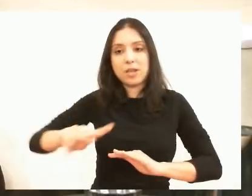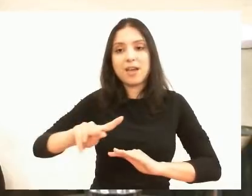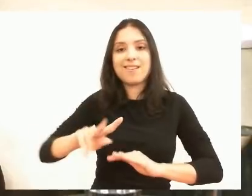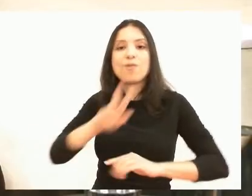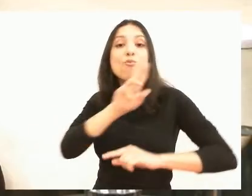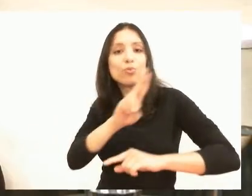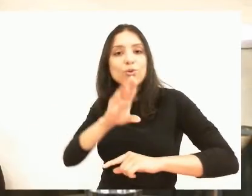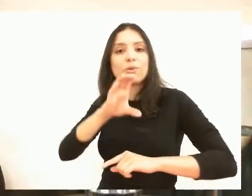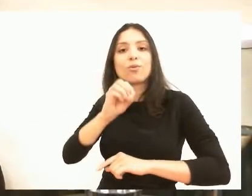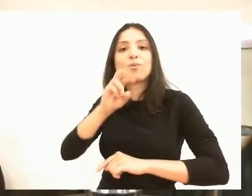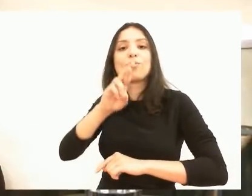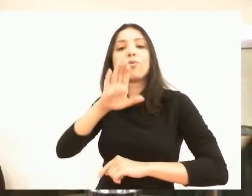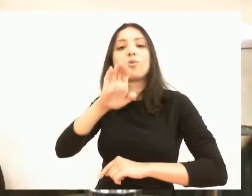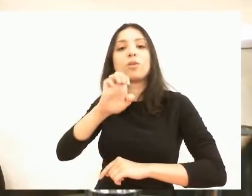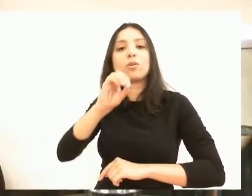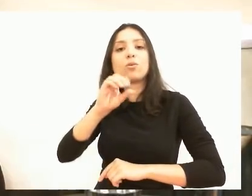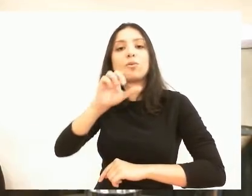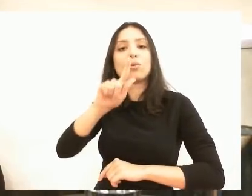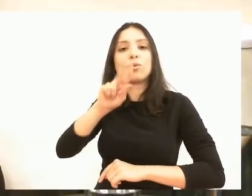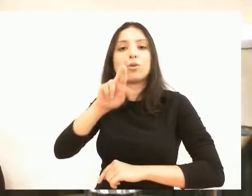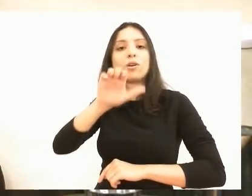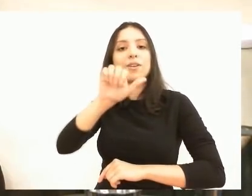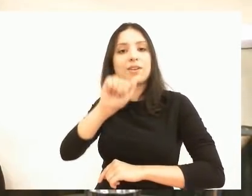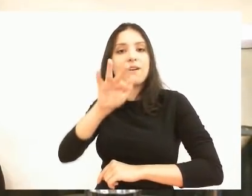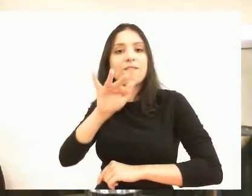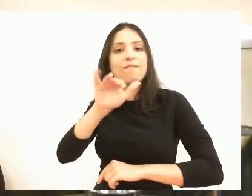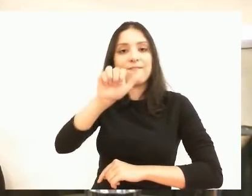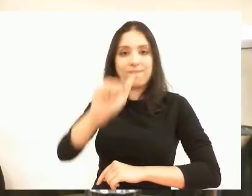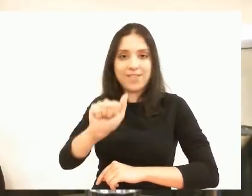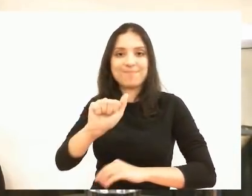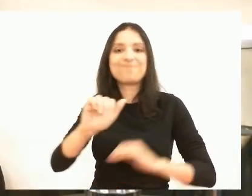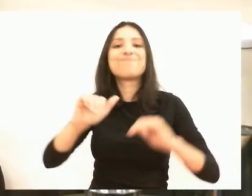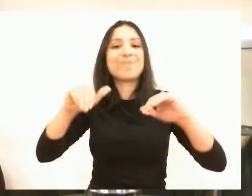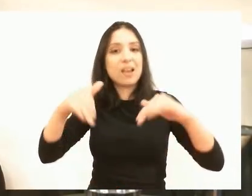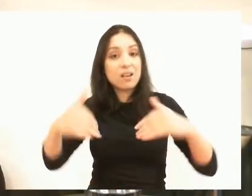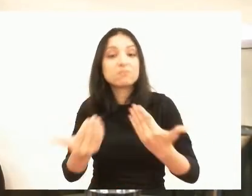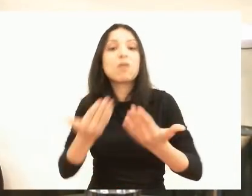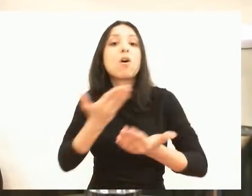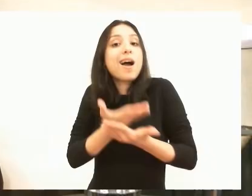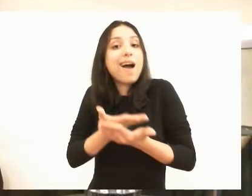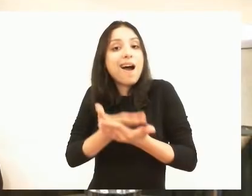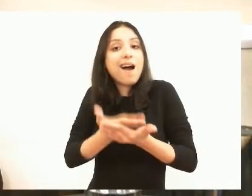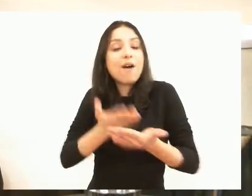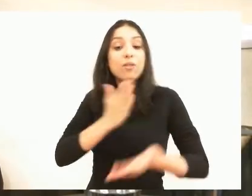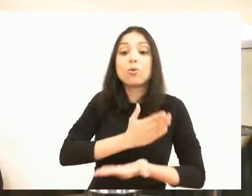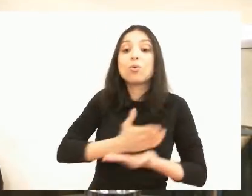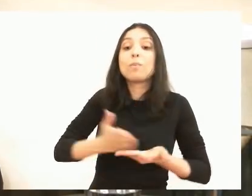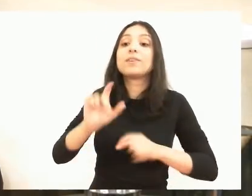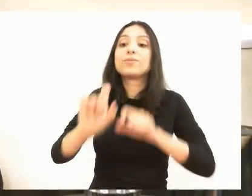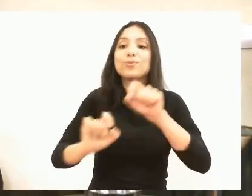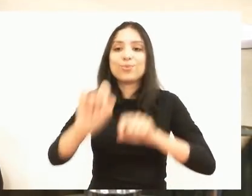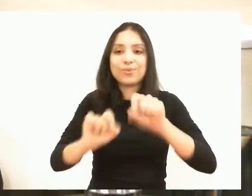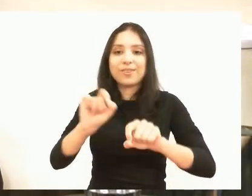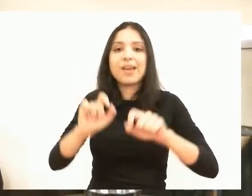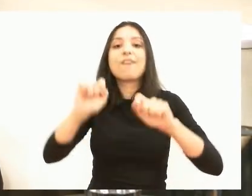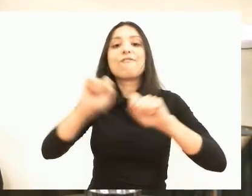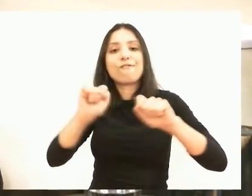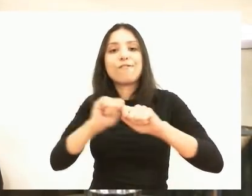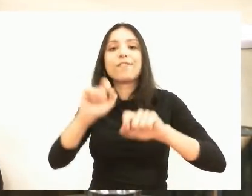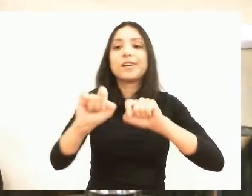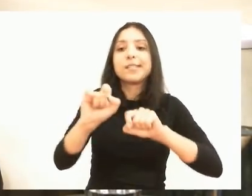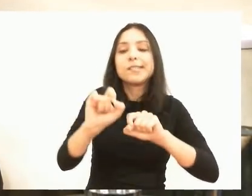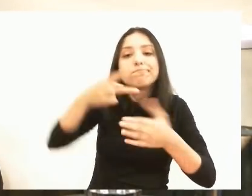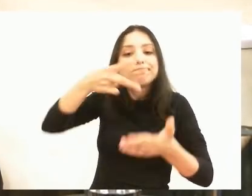então as os procedimentos que surgem aula partem da improvisação então esses